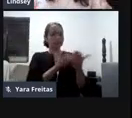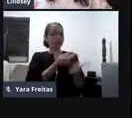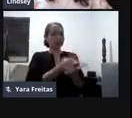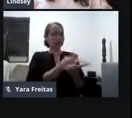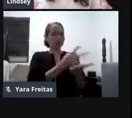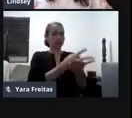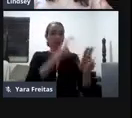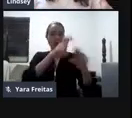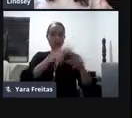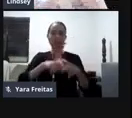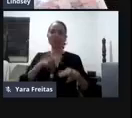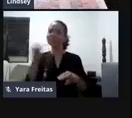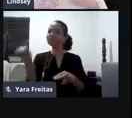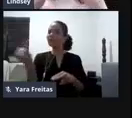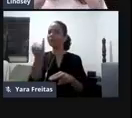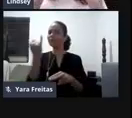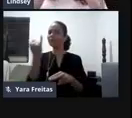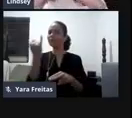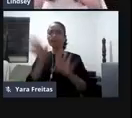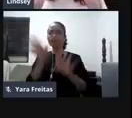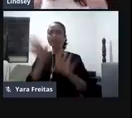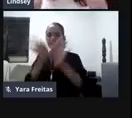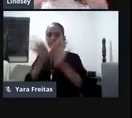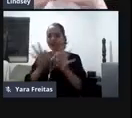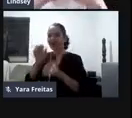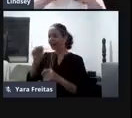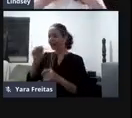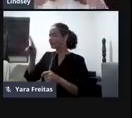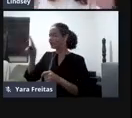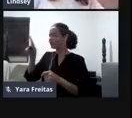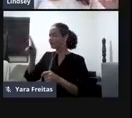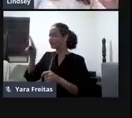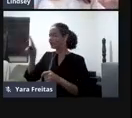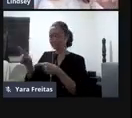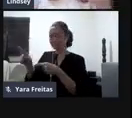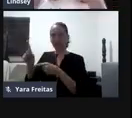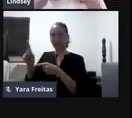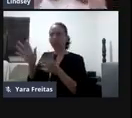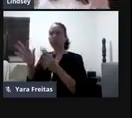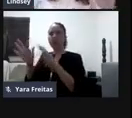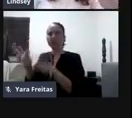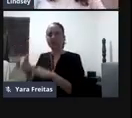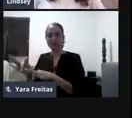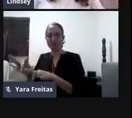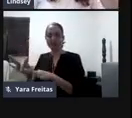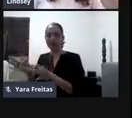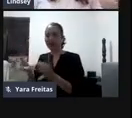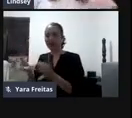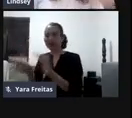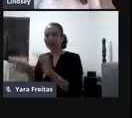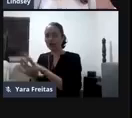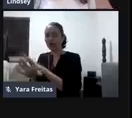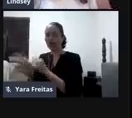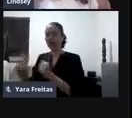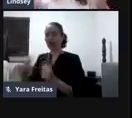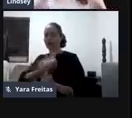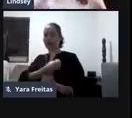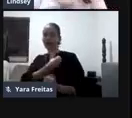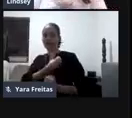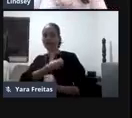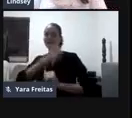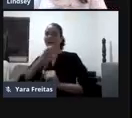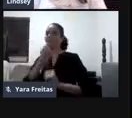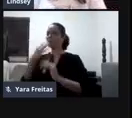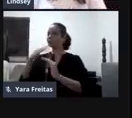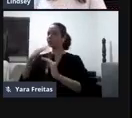preparar para a aposentadoria, que a aposentadoria não seja o final, né, o término do desenvolvimento